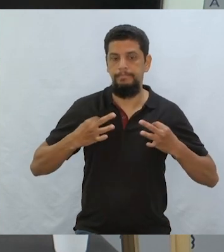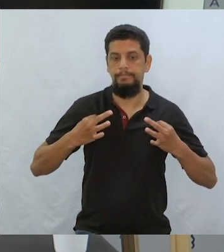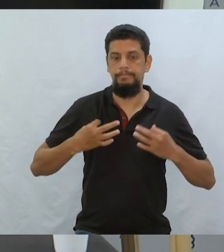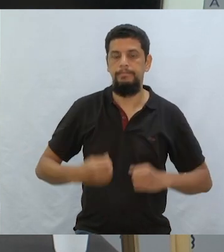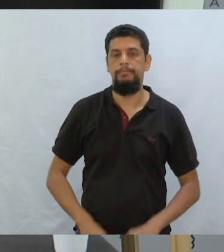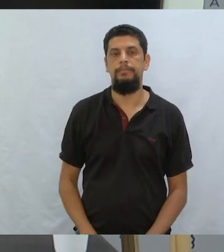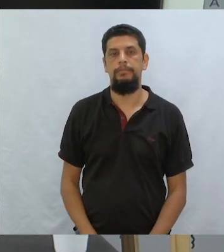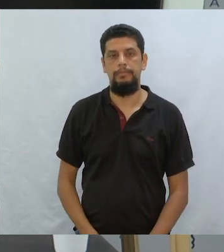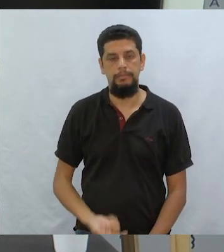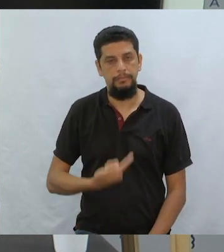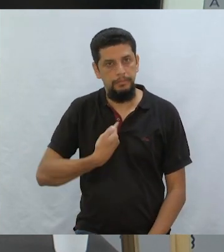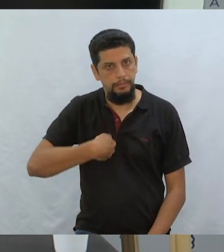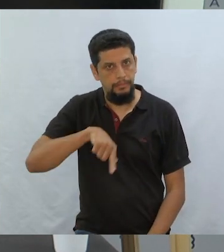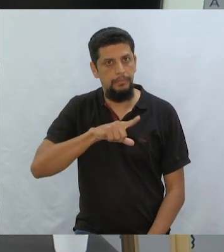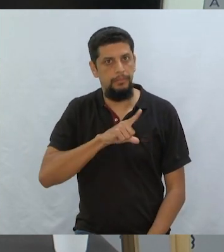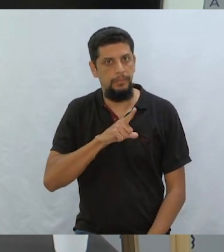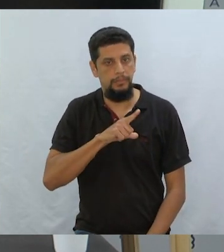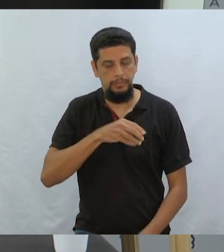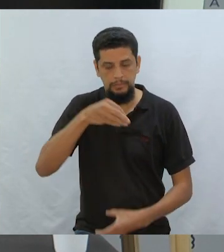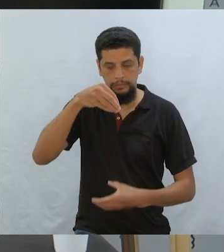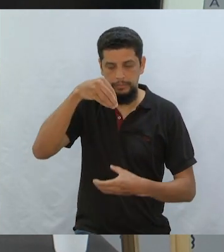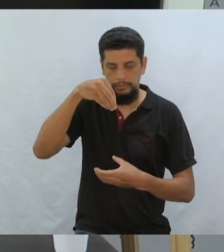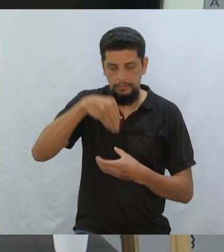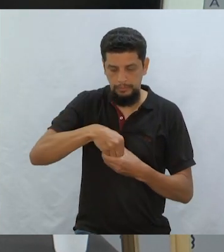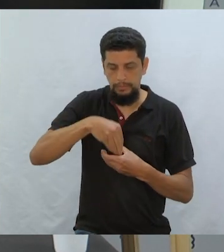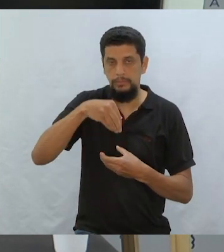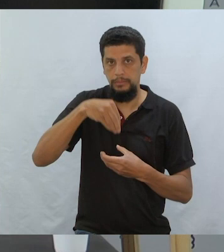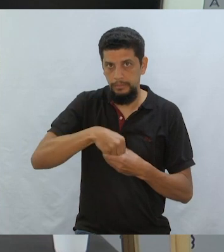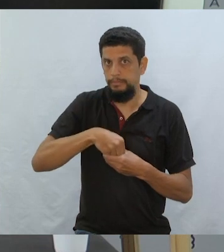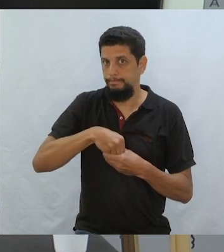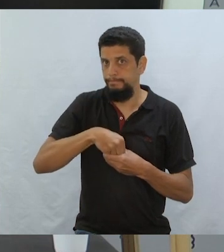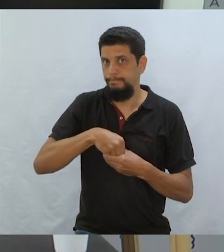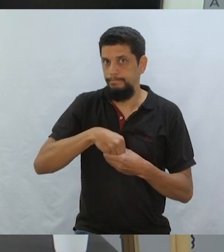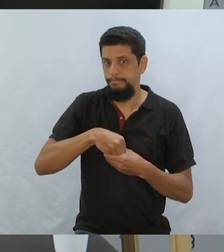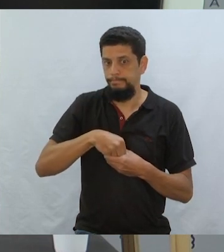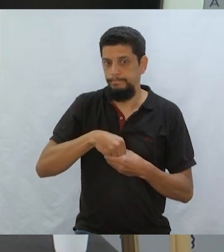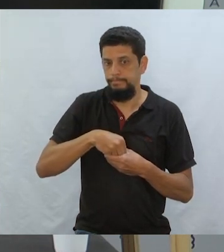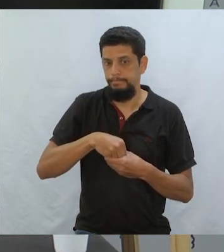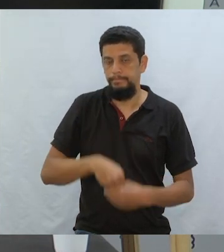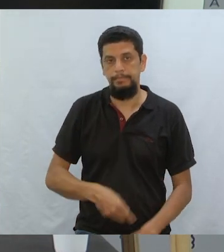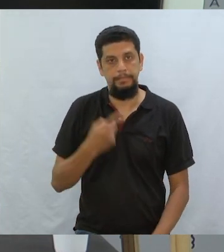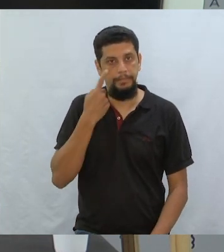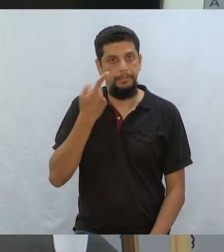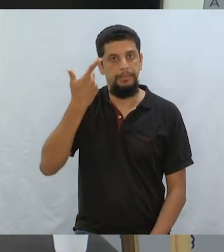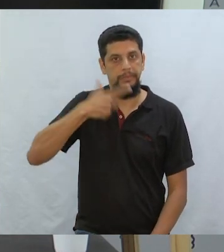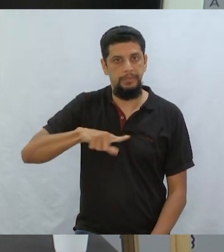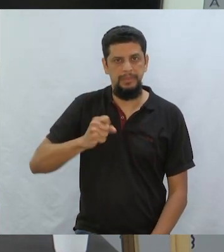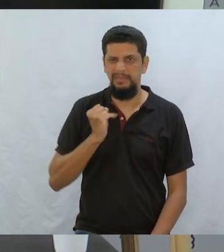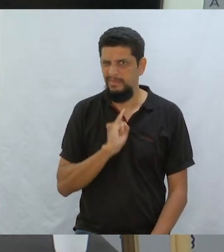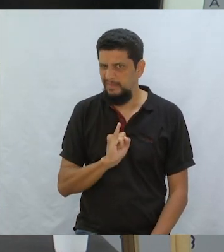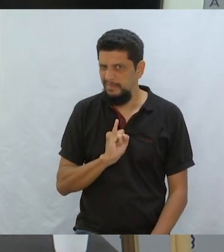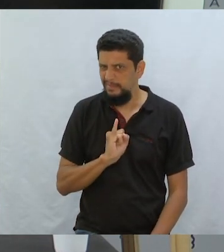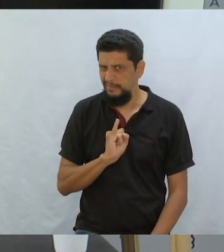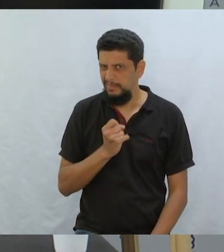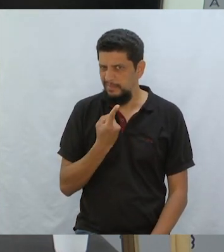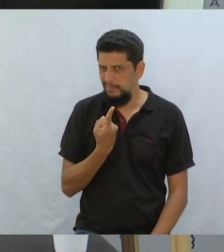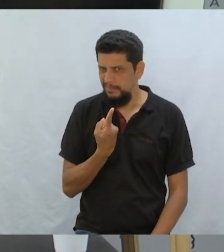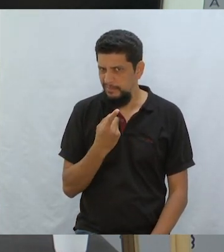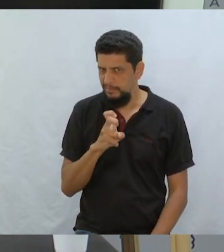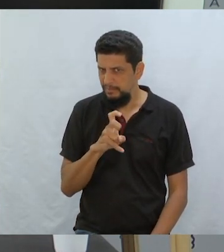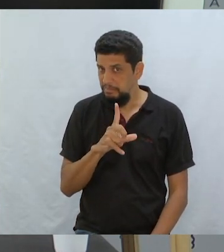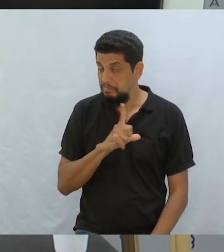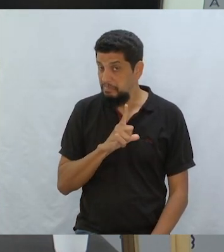15 grampos nós tínhamos dentro do nosso pote, ó. Ficou vazio. Vamos conferir novamente se são 15 grampos